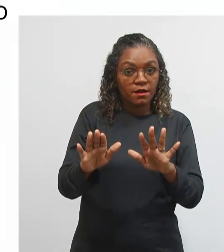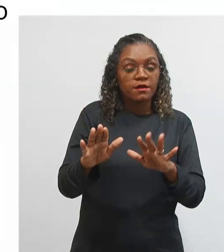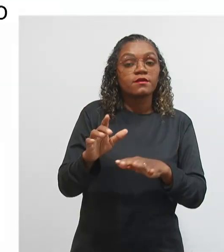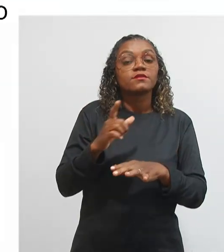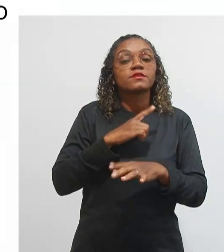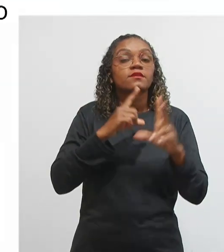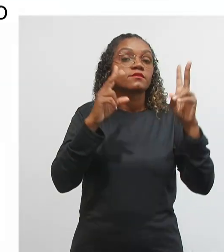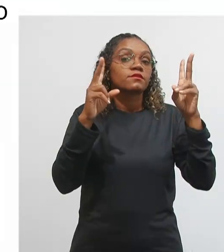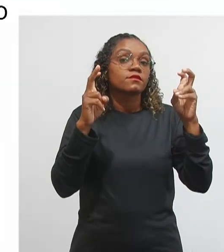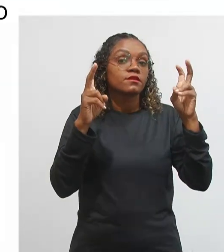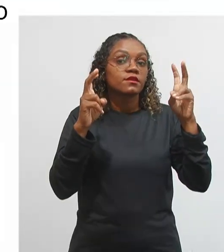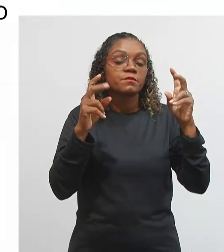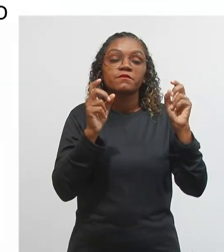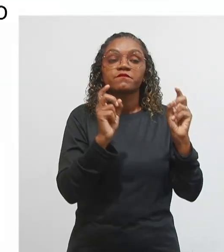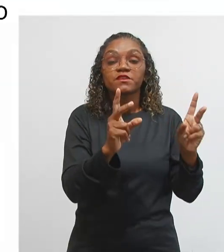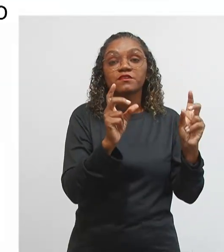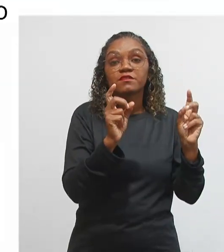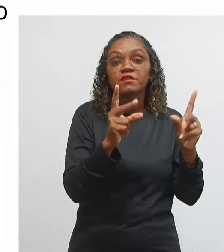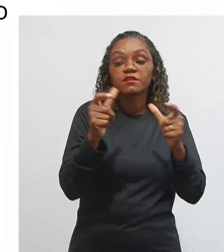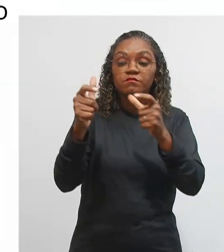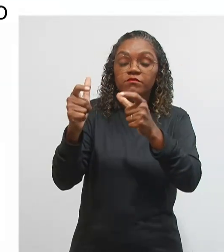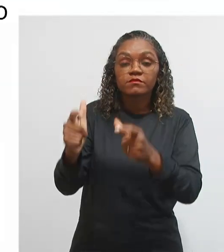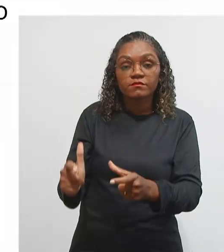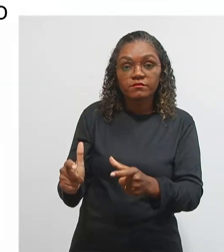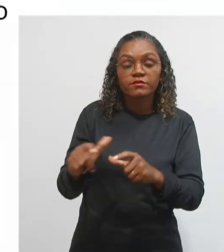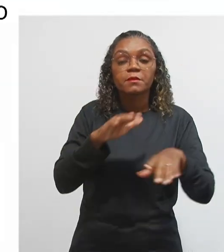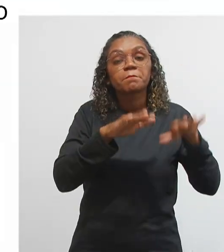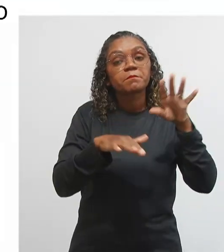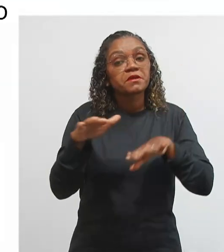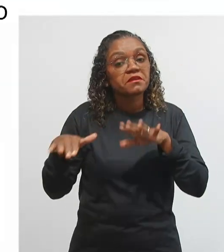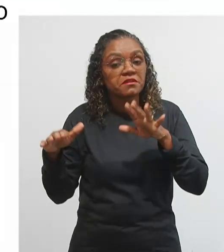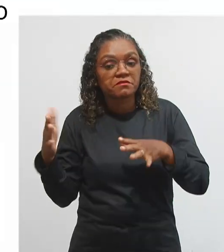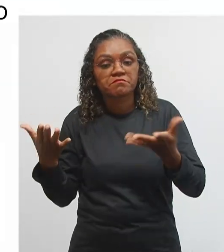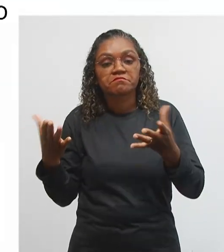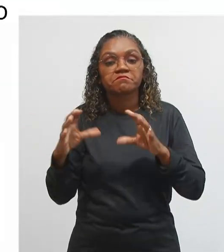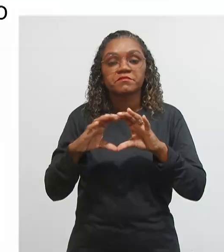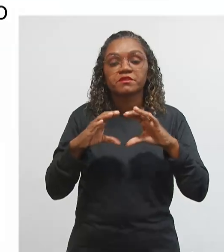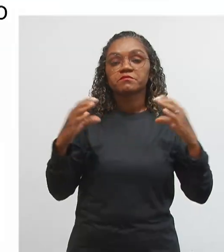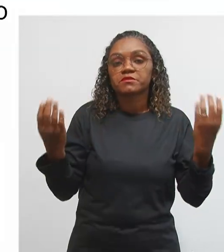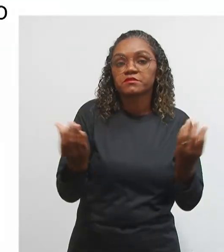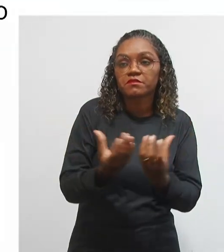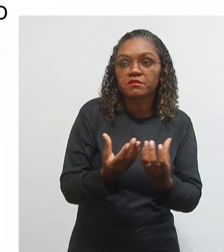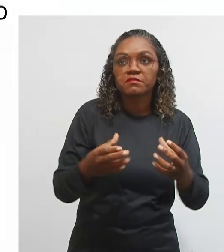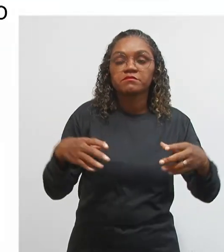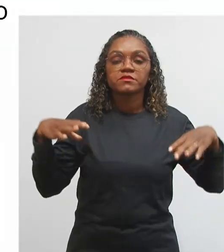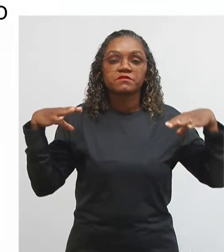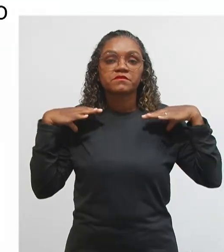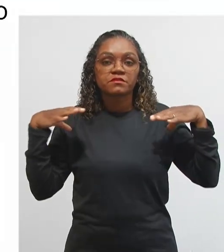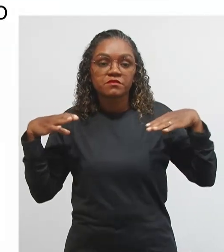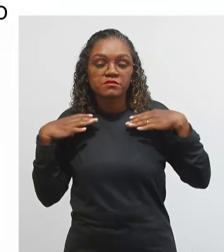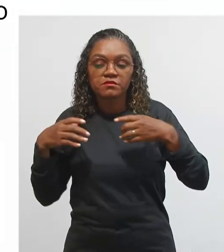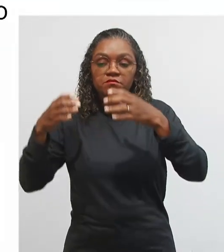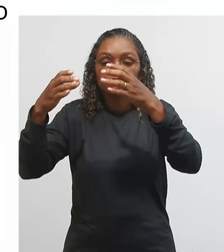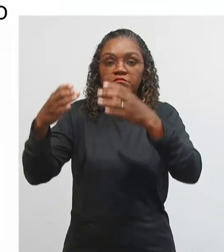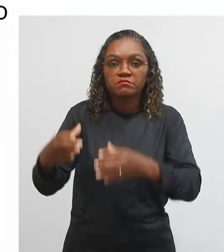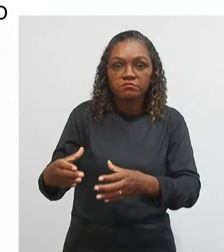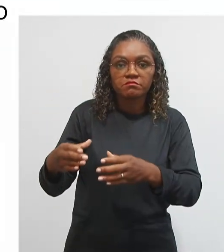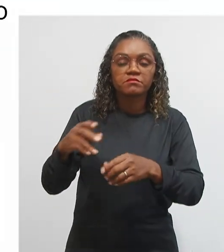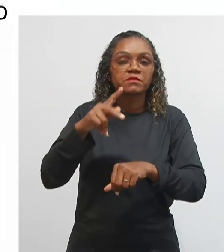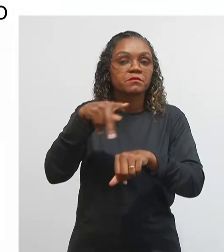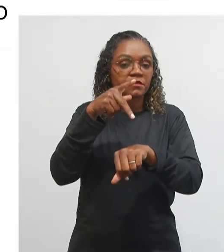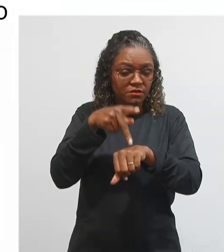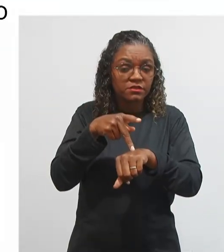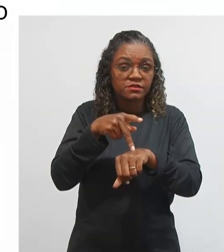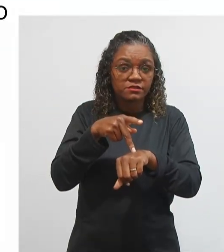da prática de venda de lugares, que pode ser uma vila, uma cidade, pode ser um estado, pode ser até um país,